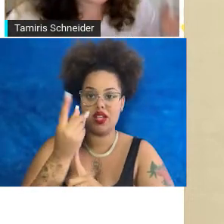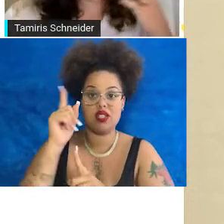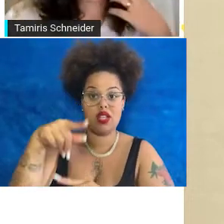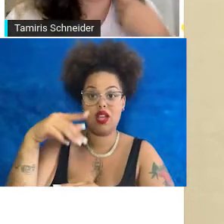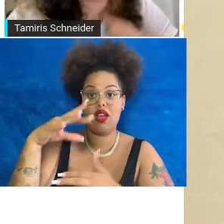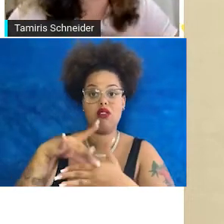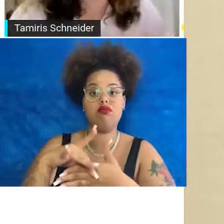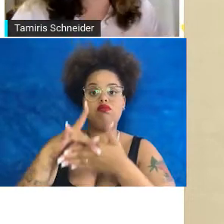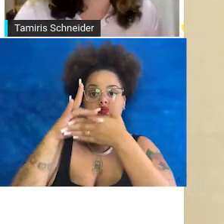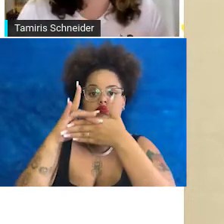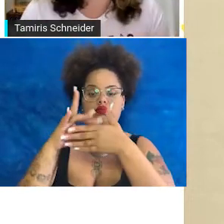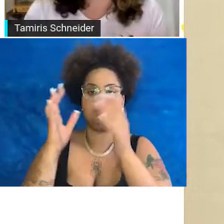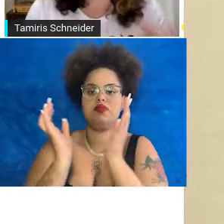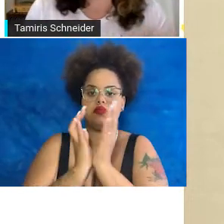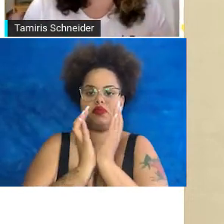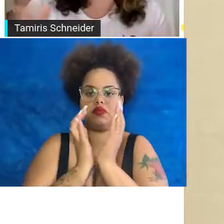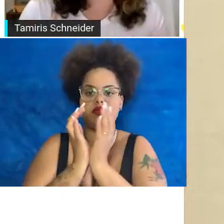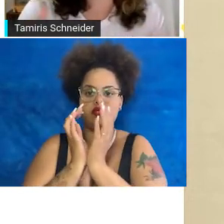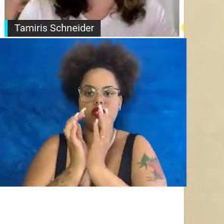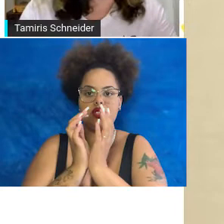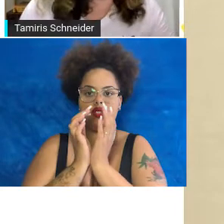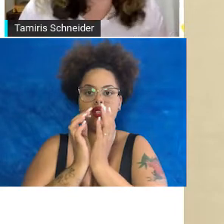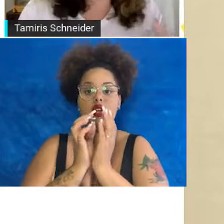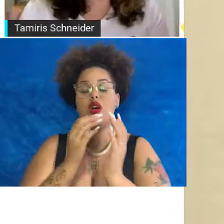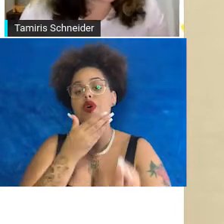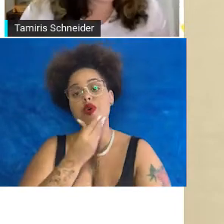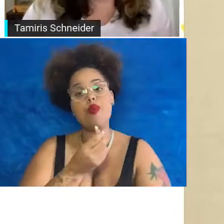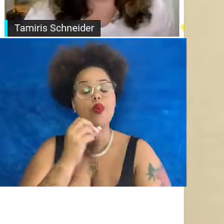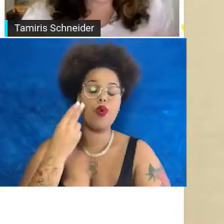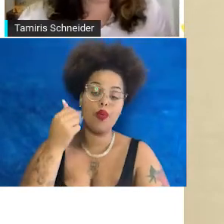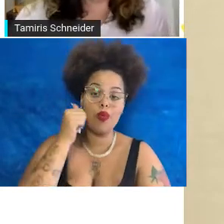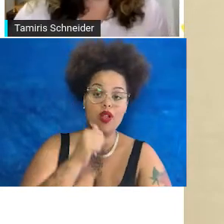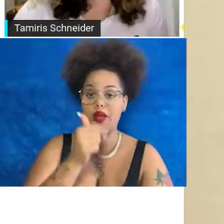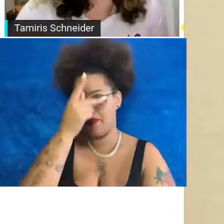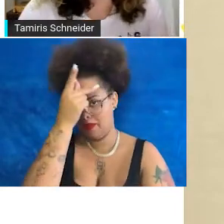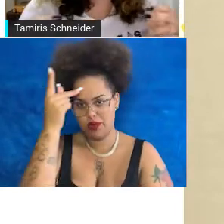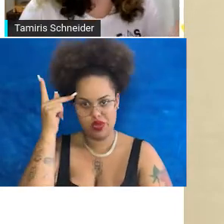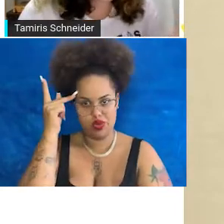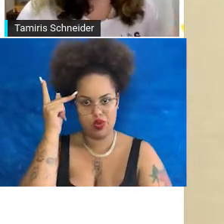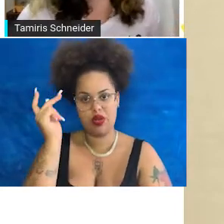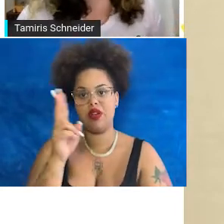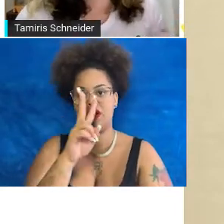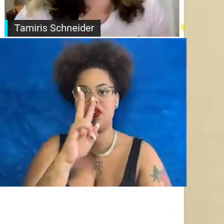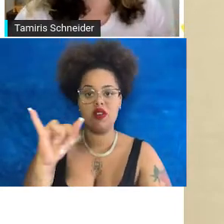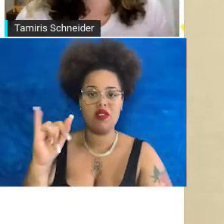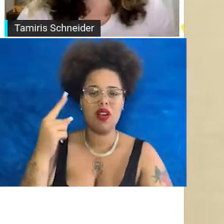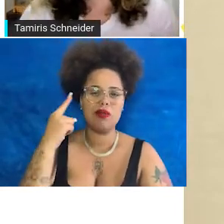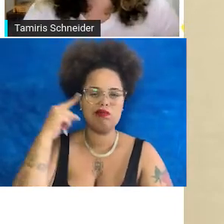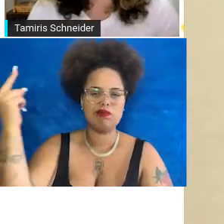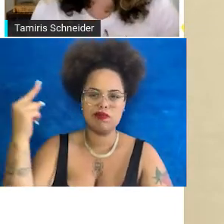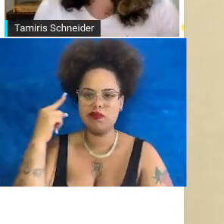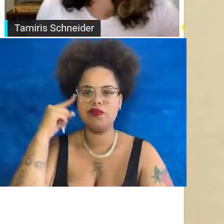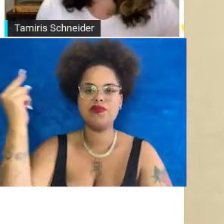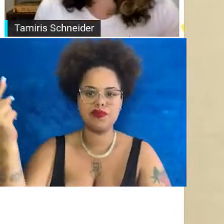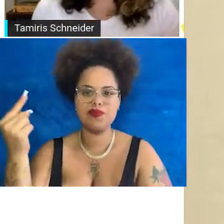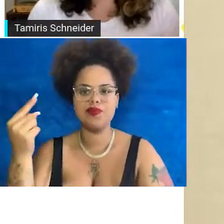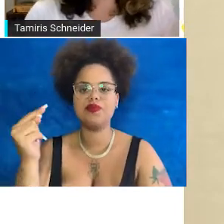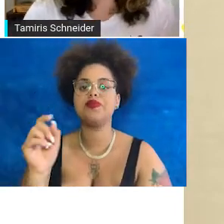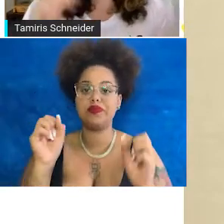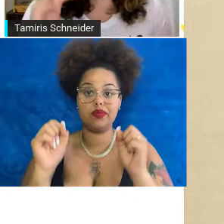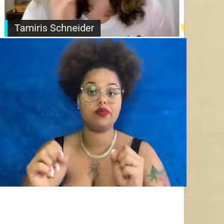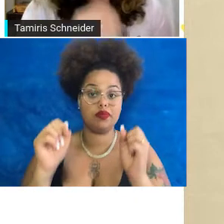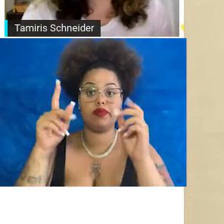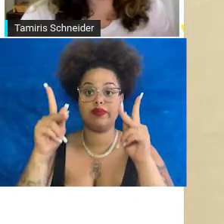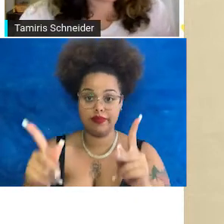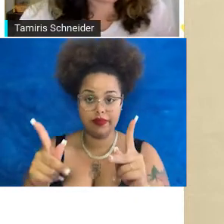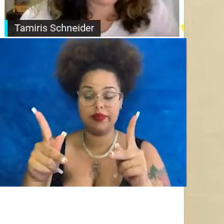cabeça dessa equipe, é o cara ou a moça, a pessoa que vai startar essas ideias, e ok.